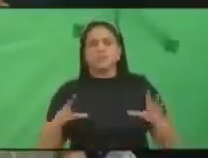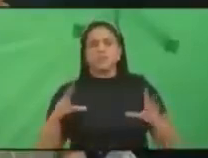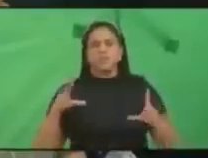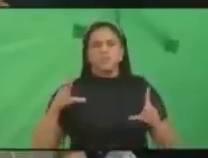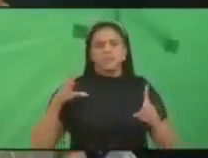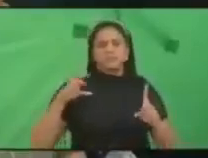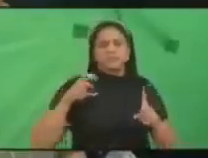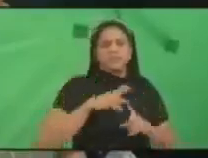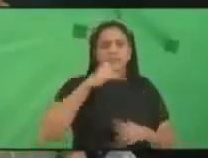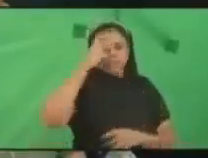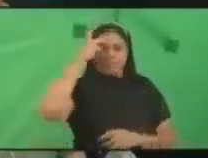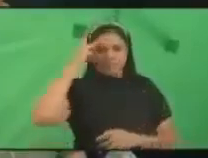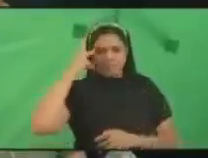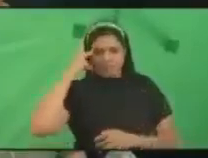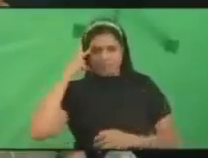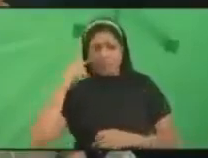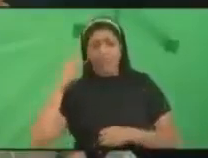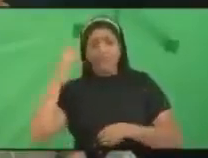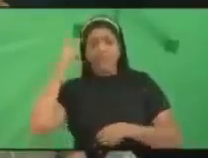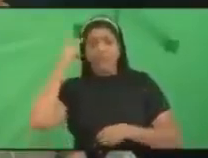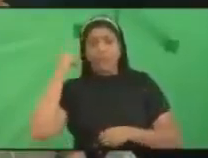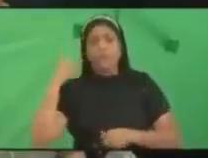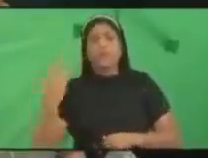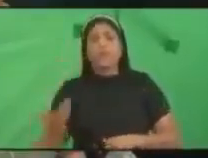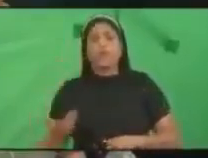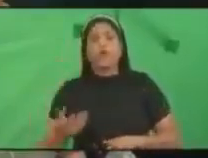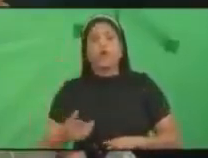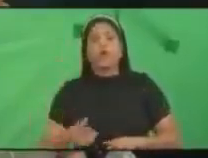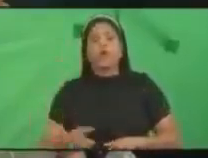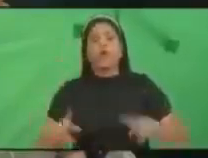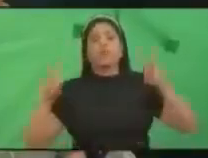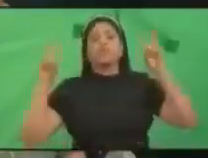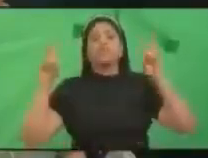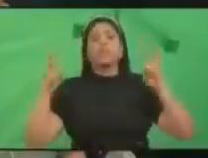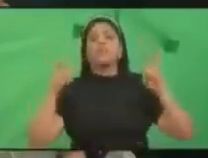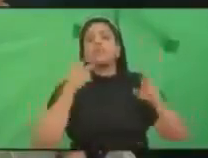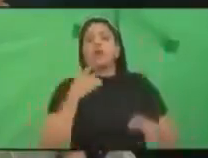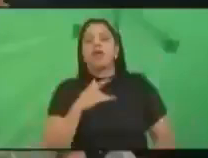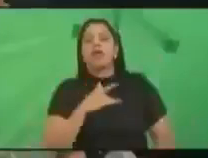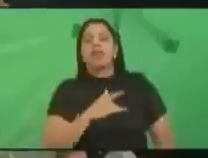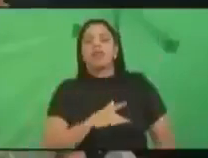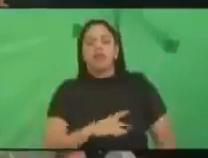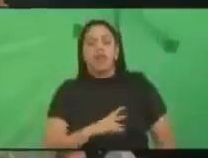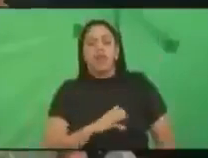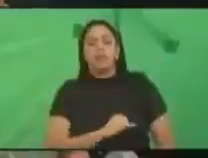Aprisiona. Sabe qual era um dos lemas da Inquisição? Misericórdia e amor.